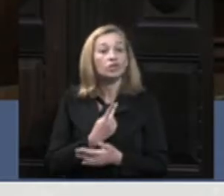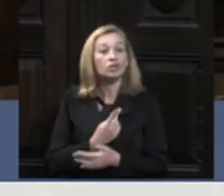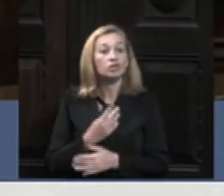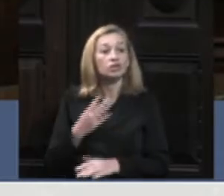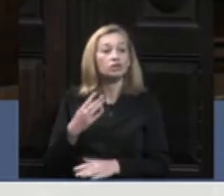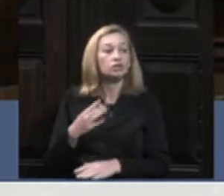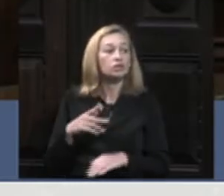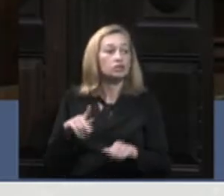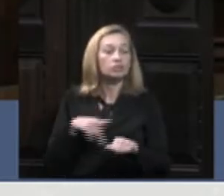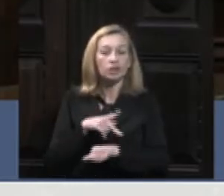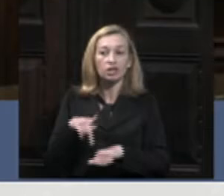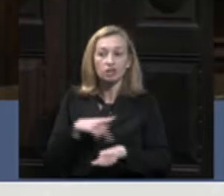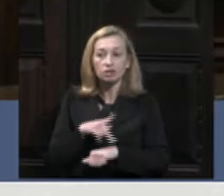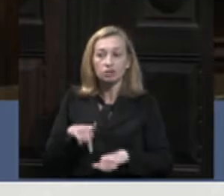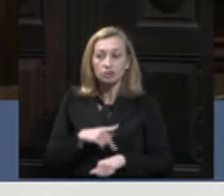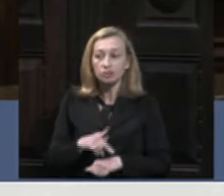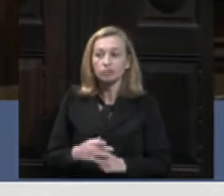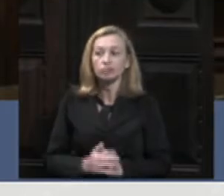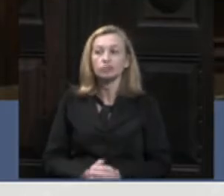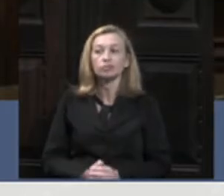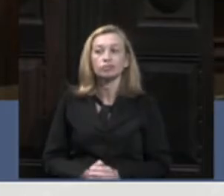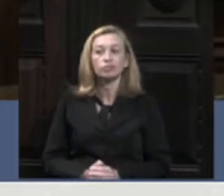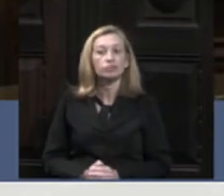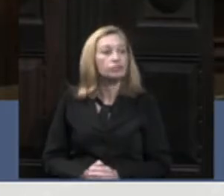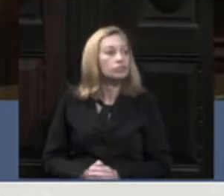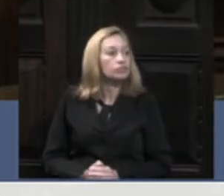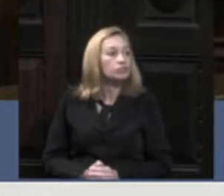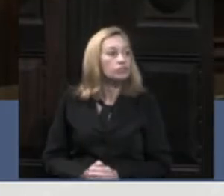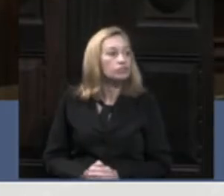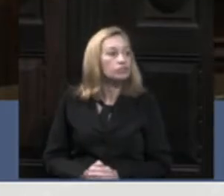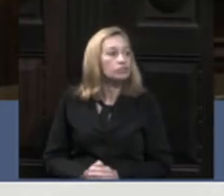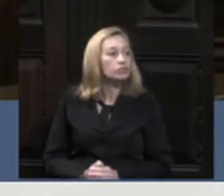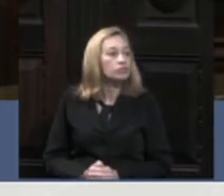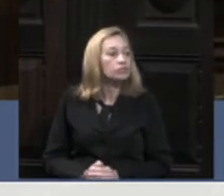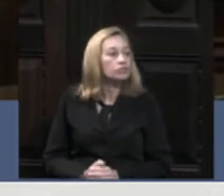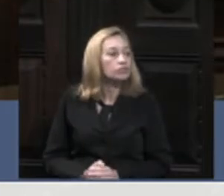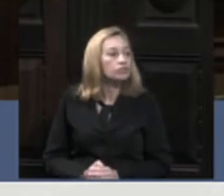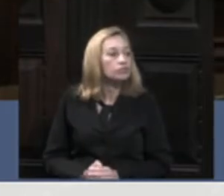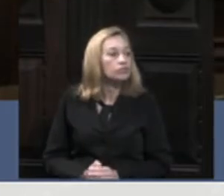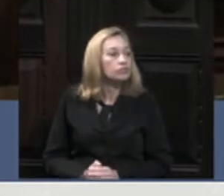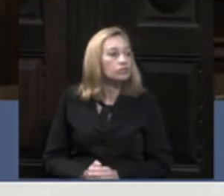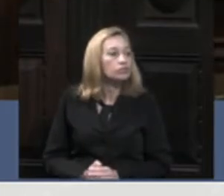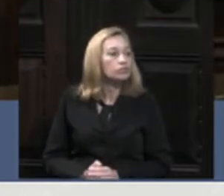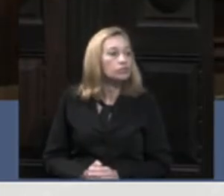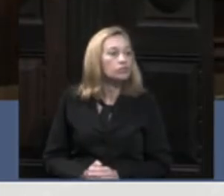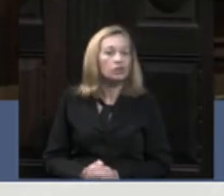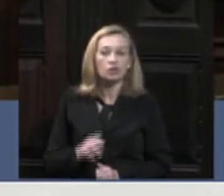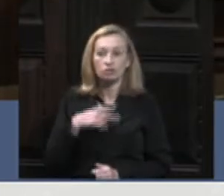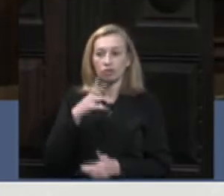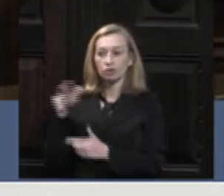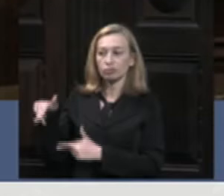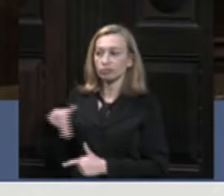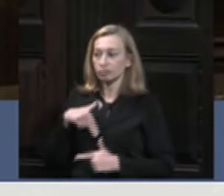e já motivou falas minhas, discursos meus aqui nessa tribuna.